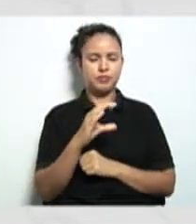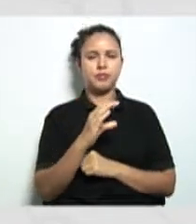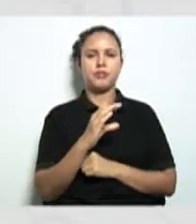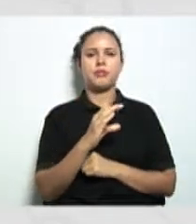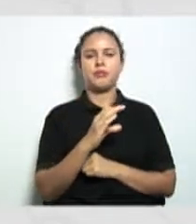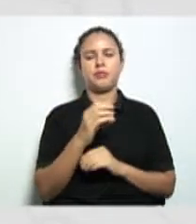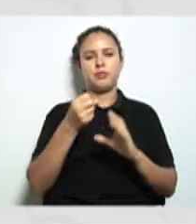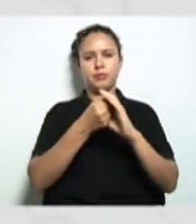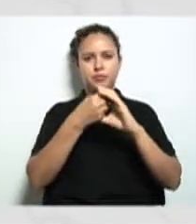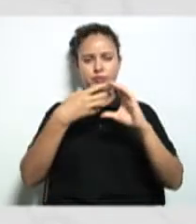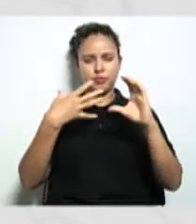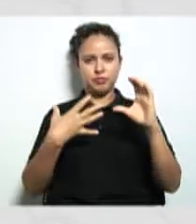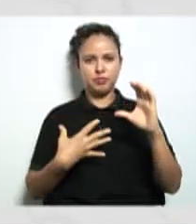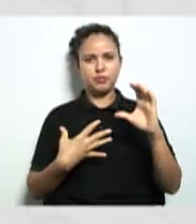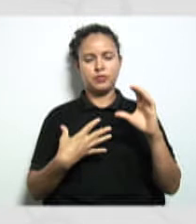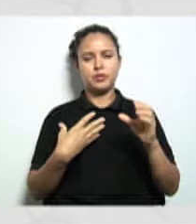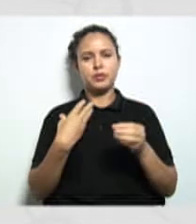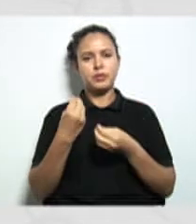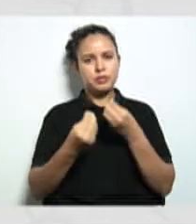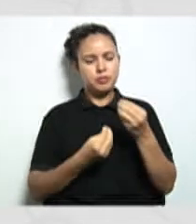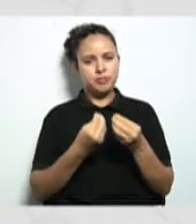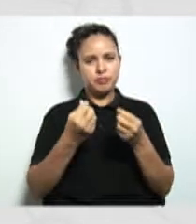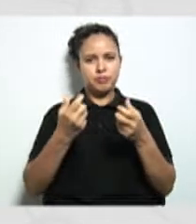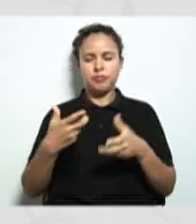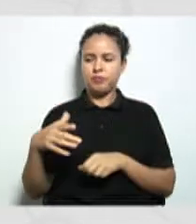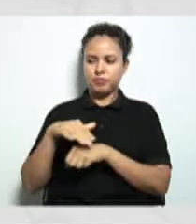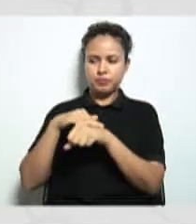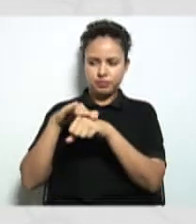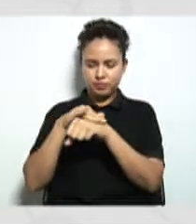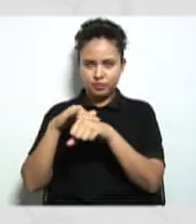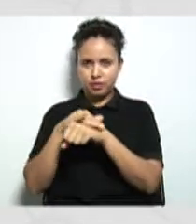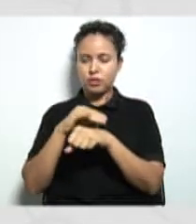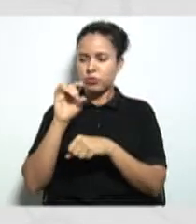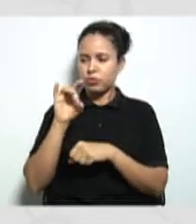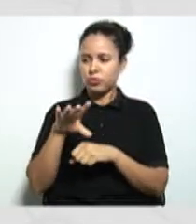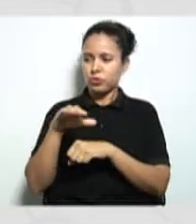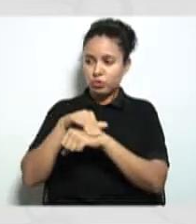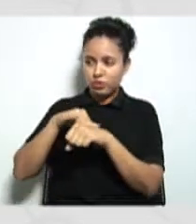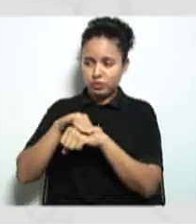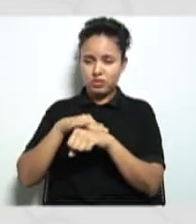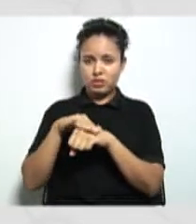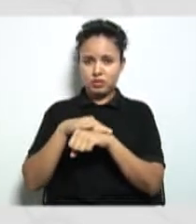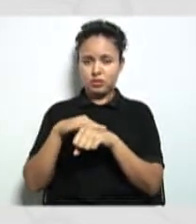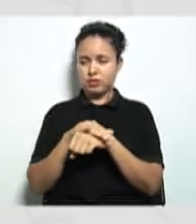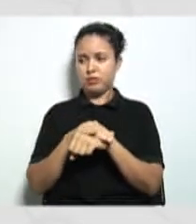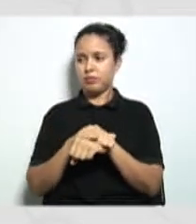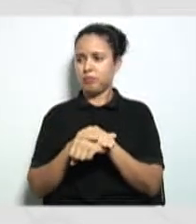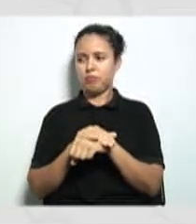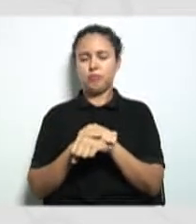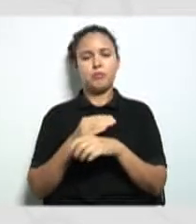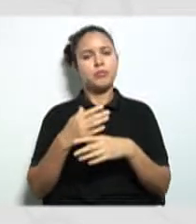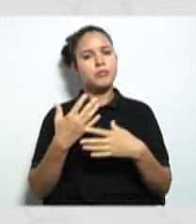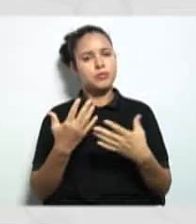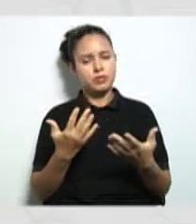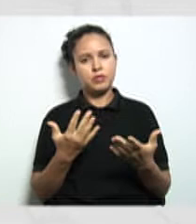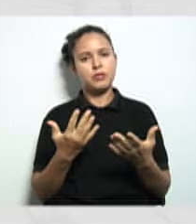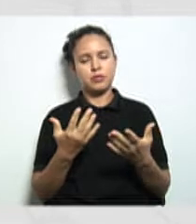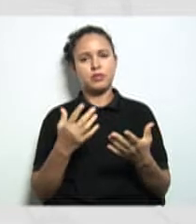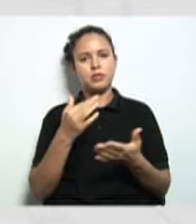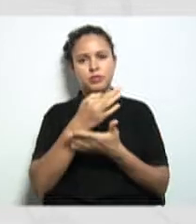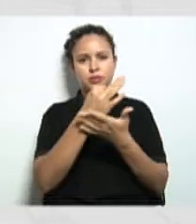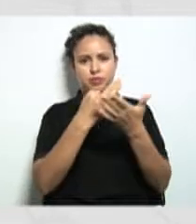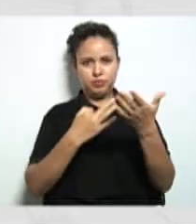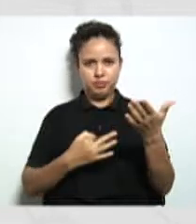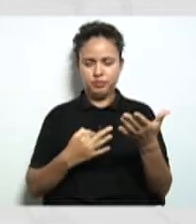se caracterizar como a gente tinha falado da conversa, lembra? Só a gente conversar sem nenhum roteiro não é um formulário, não é